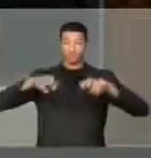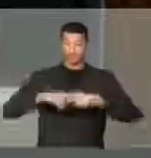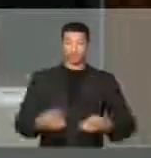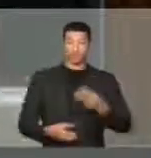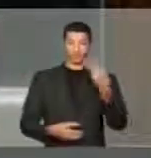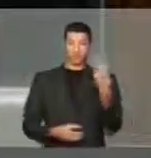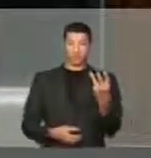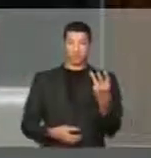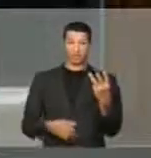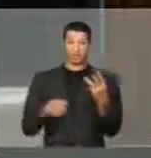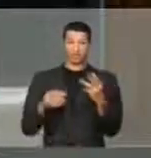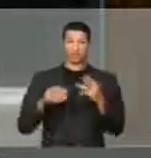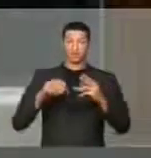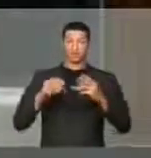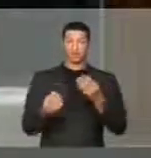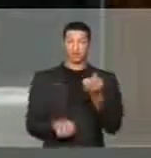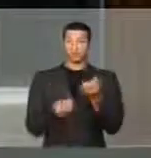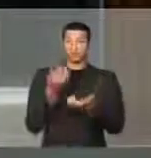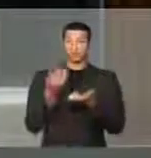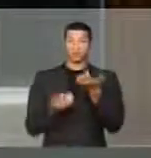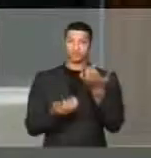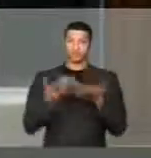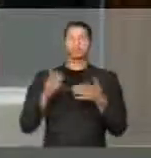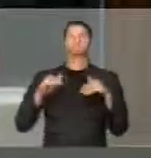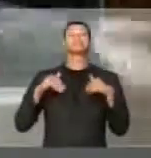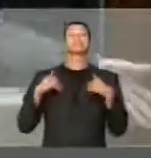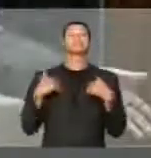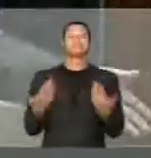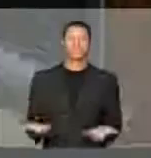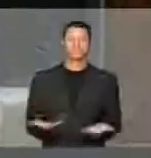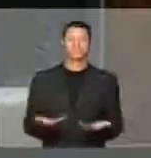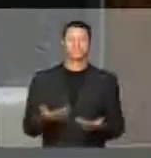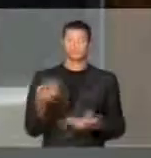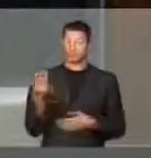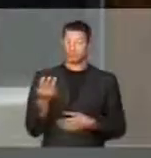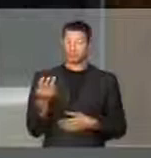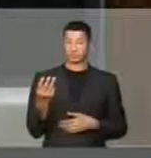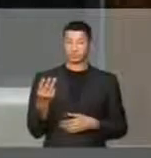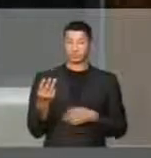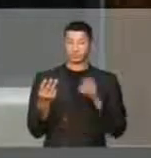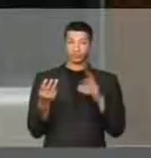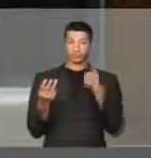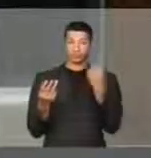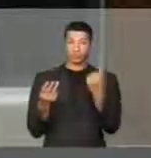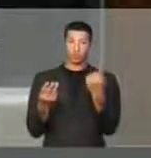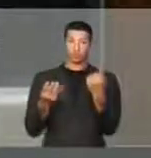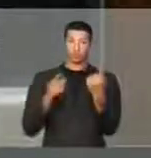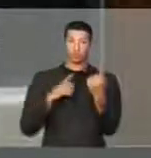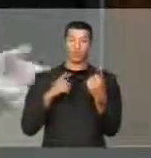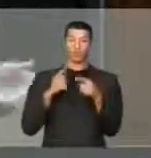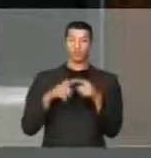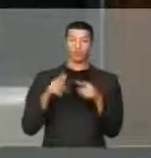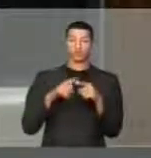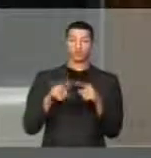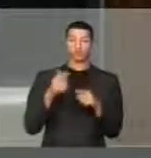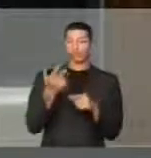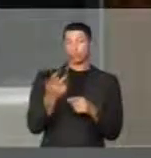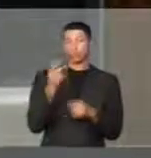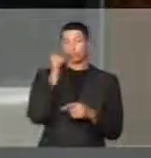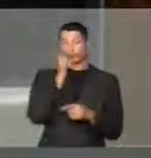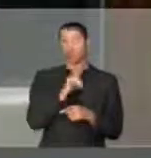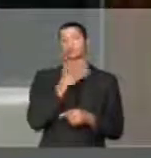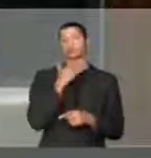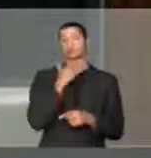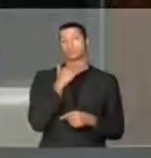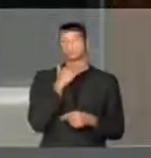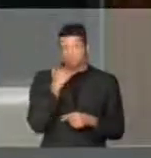3 foram incêndios. E aí, dos 3, só um teve problema, 2 conseguiram